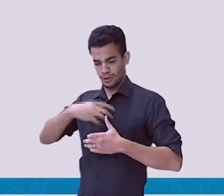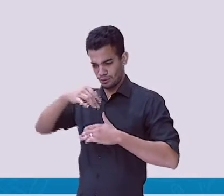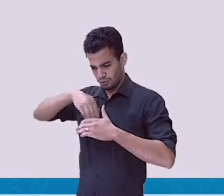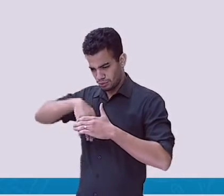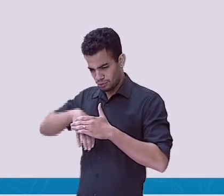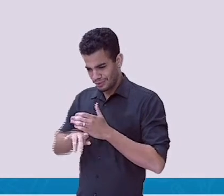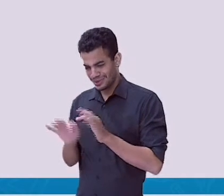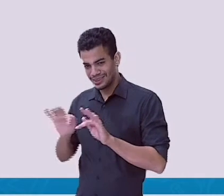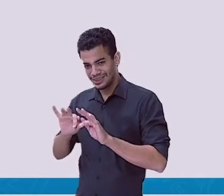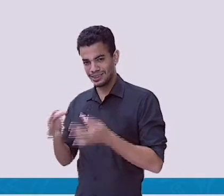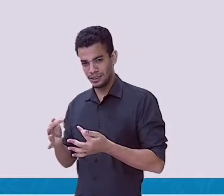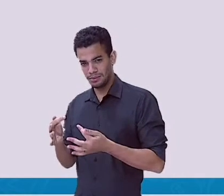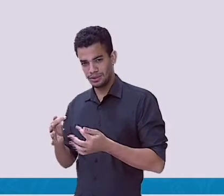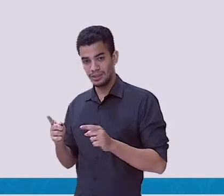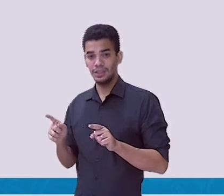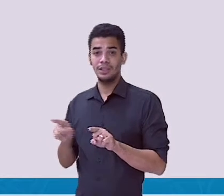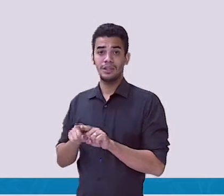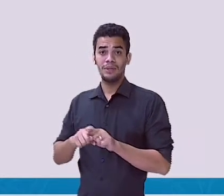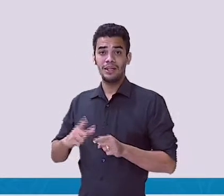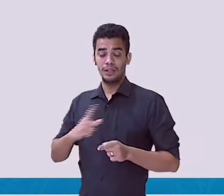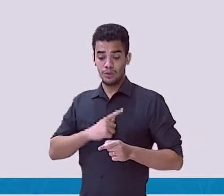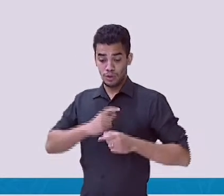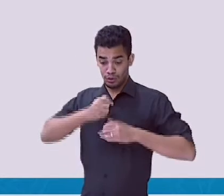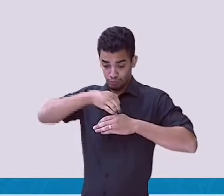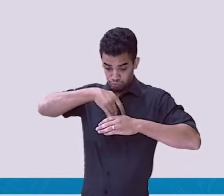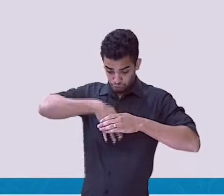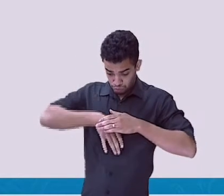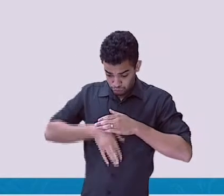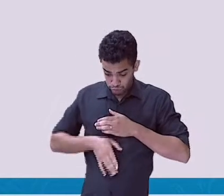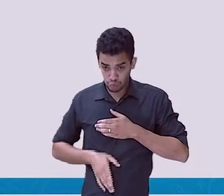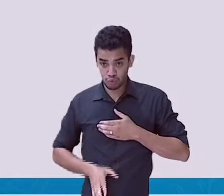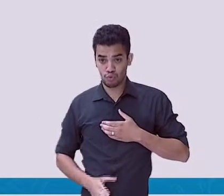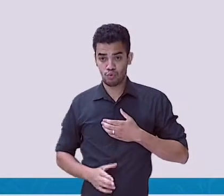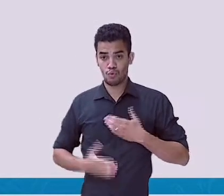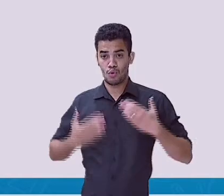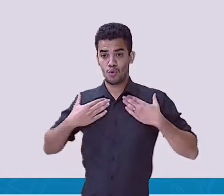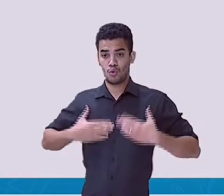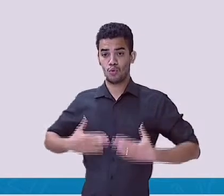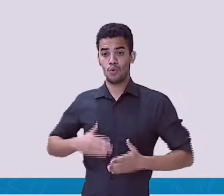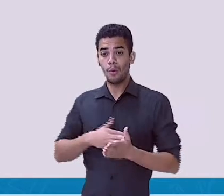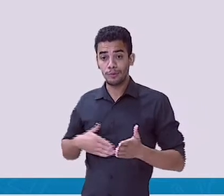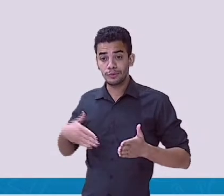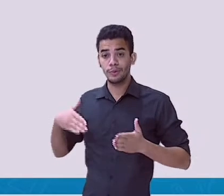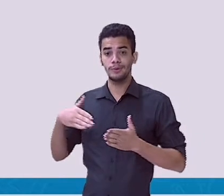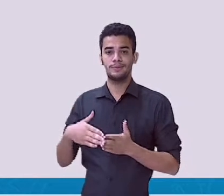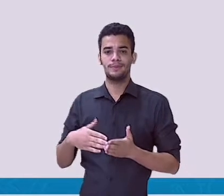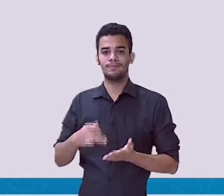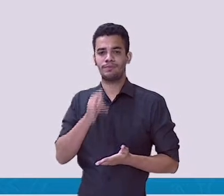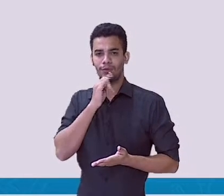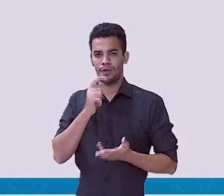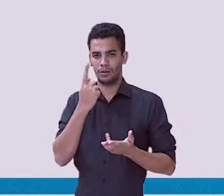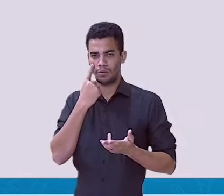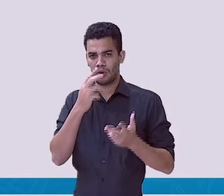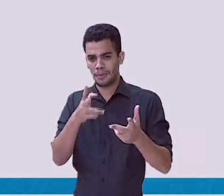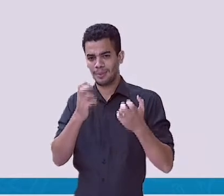Lá na veia cava, o sangue chega no átrio esquerdo, no átrio